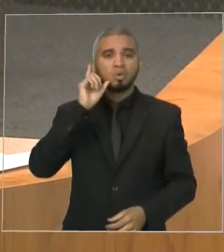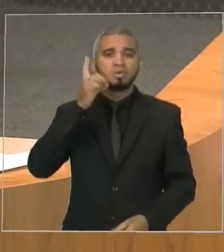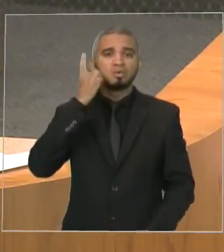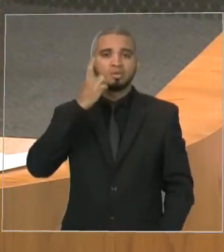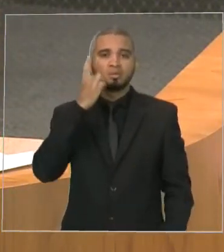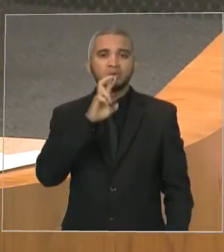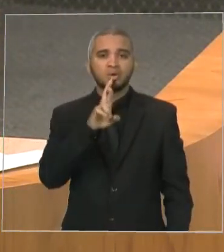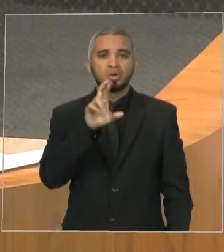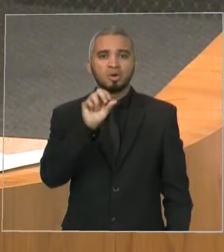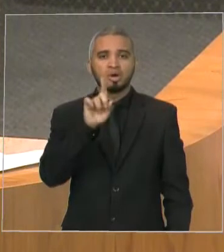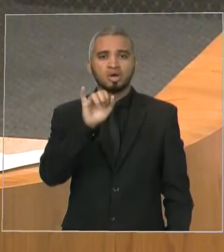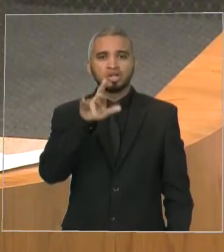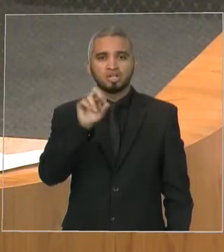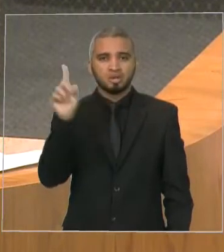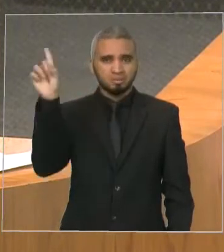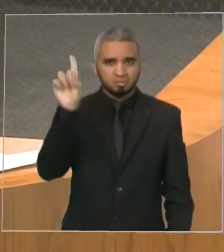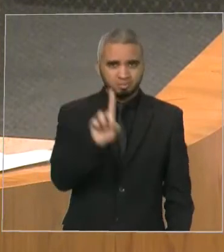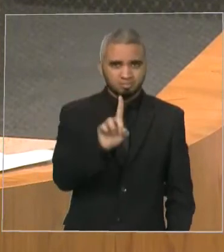Rogério inteiro.